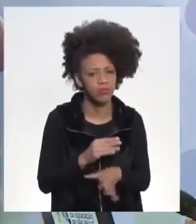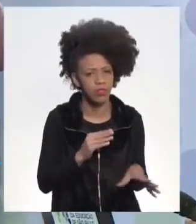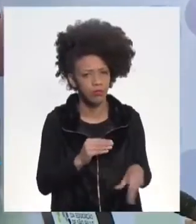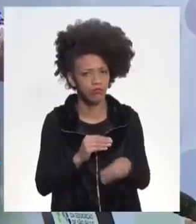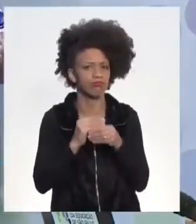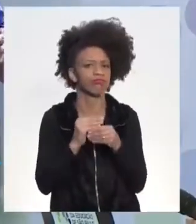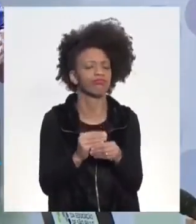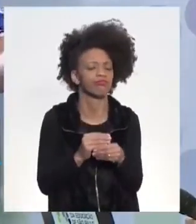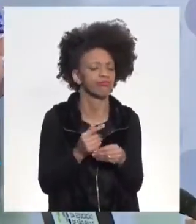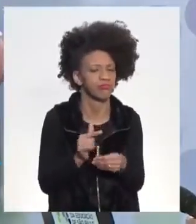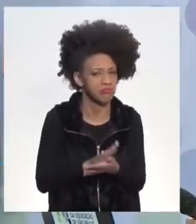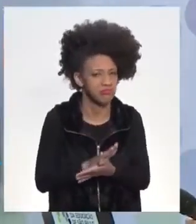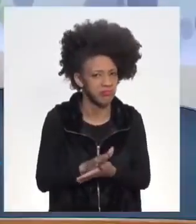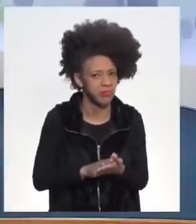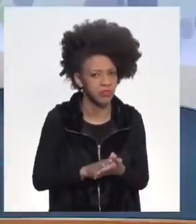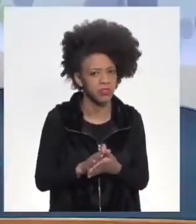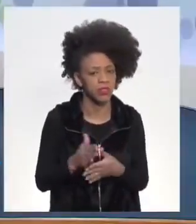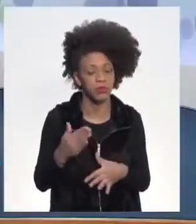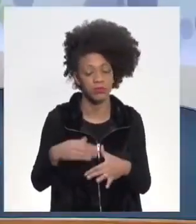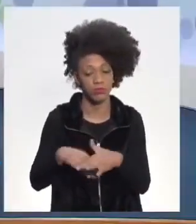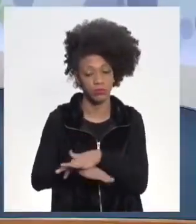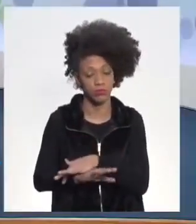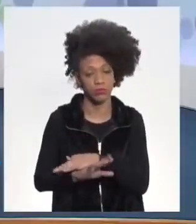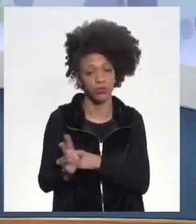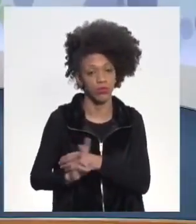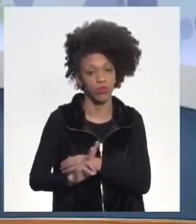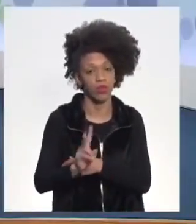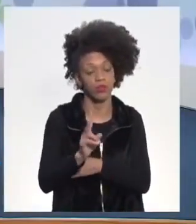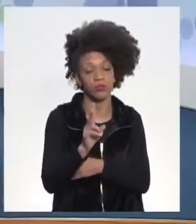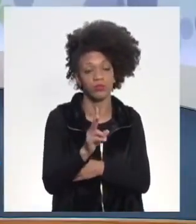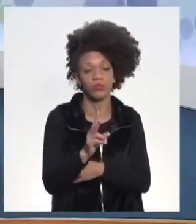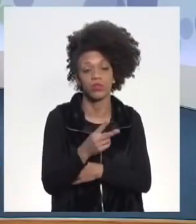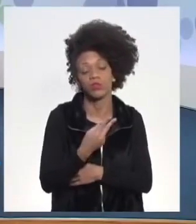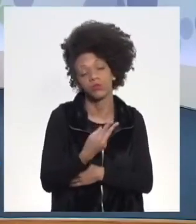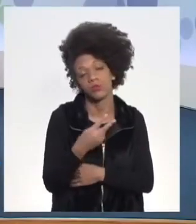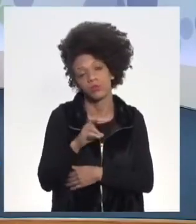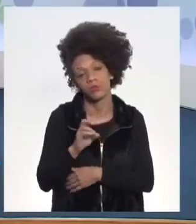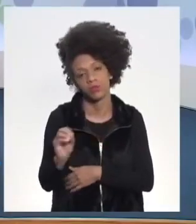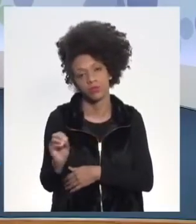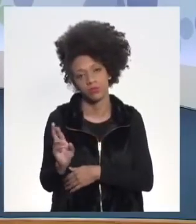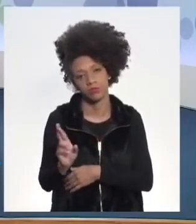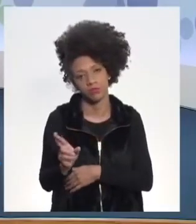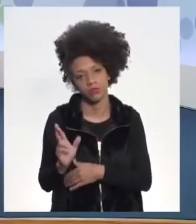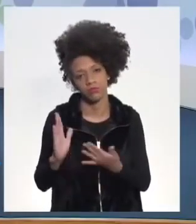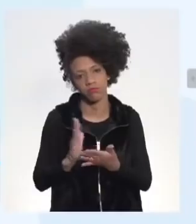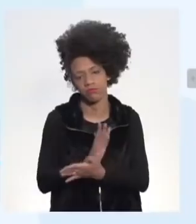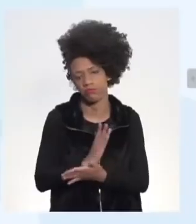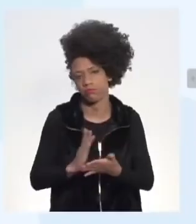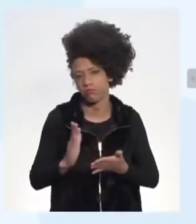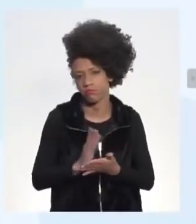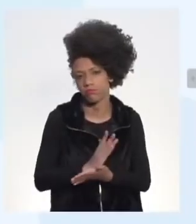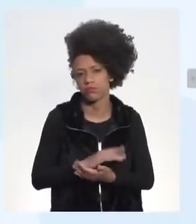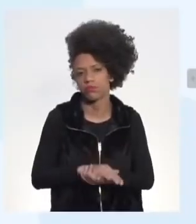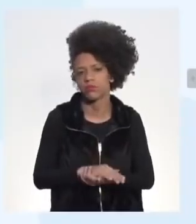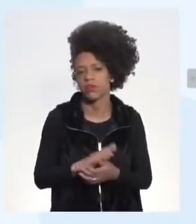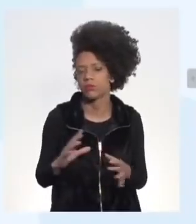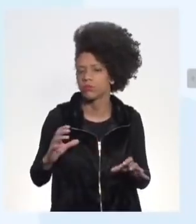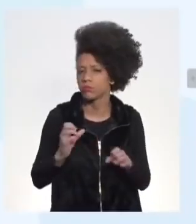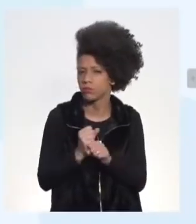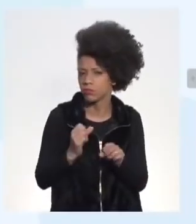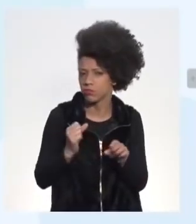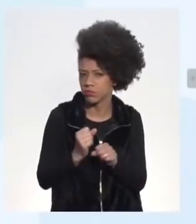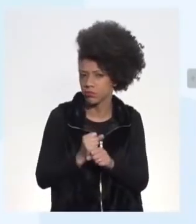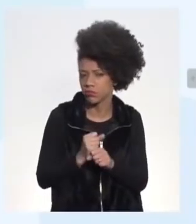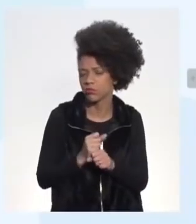eu vou pegar o valor do tênis, que são R$ 250, e dividir pelo total de parcelas